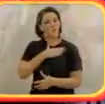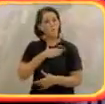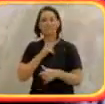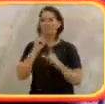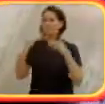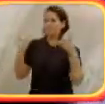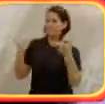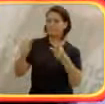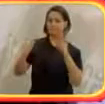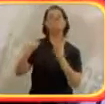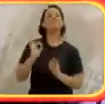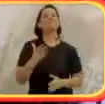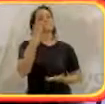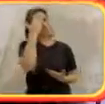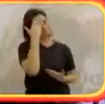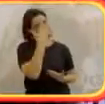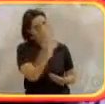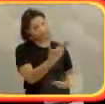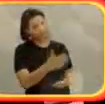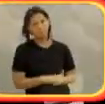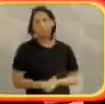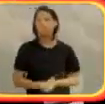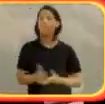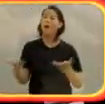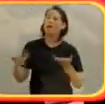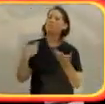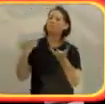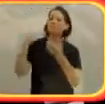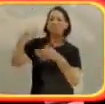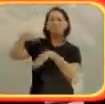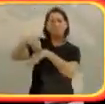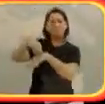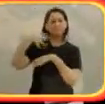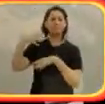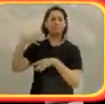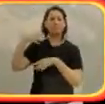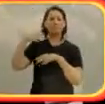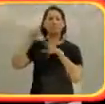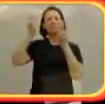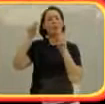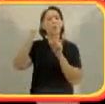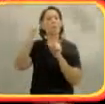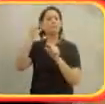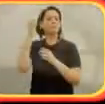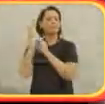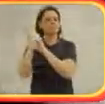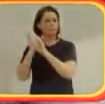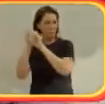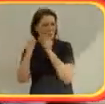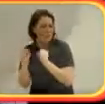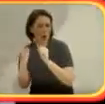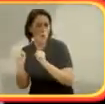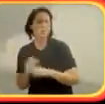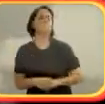Gostei de ver, sensacional. Obrigado. Agora eu queria que você tocasse um pouquinho do pandeiro pra mim, pode? Posso. Dudu